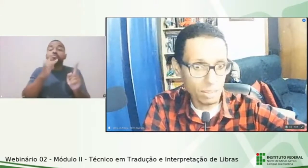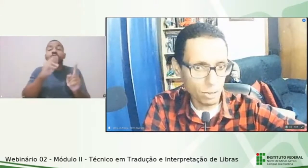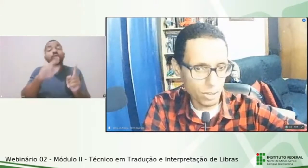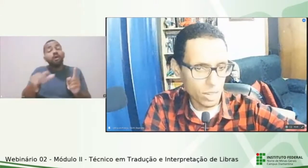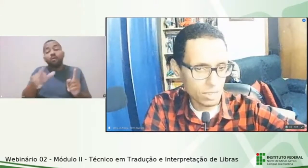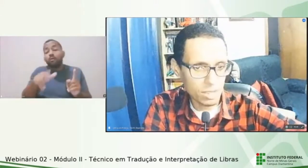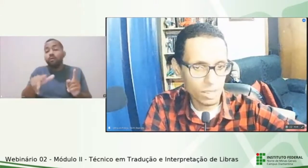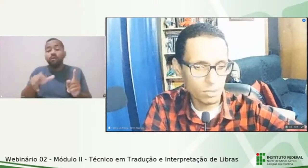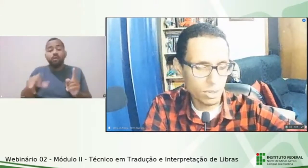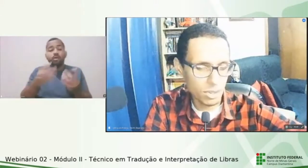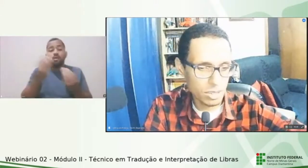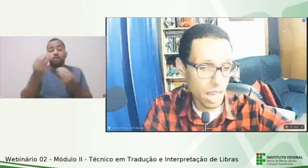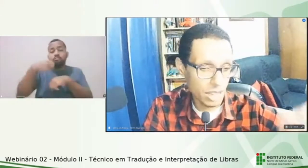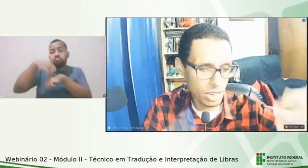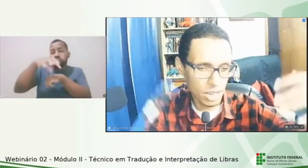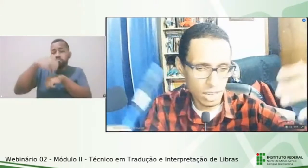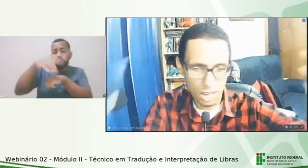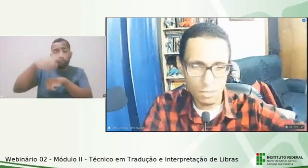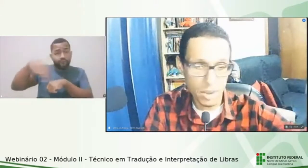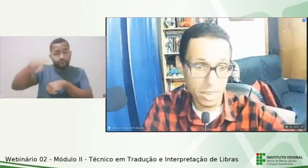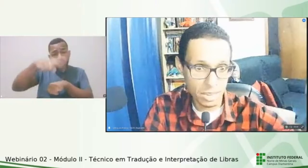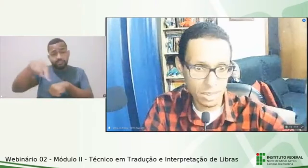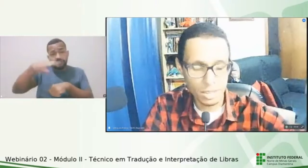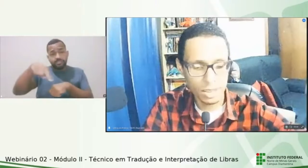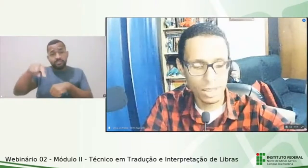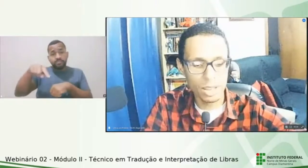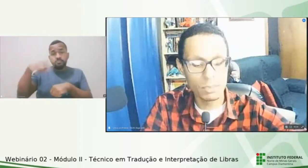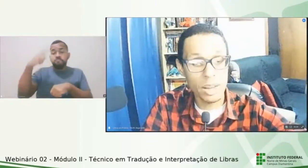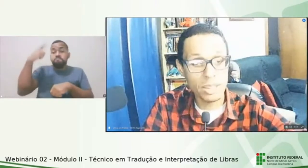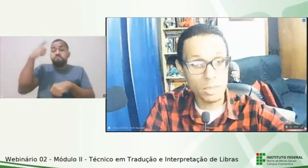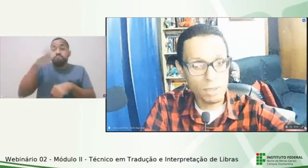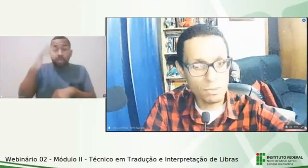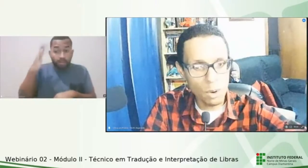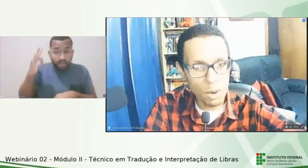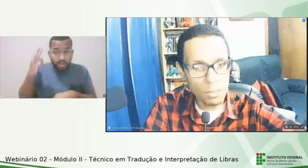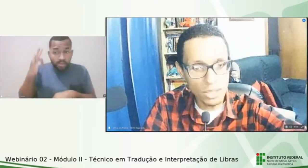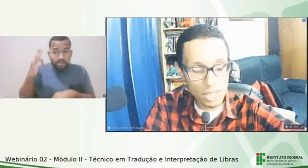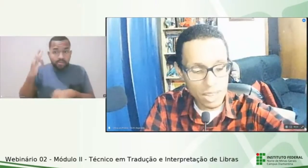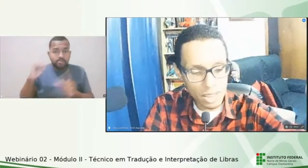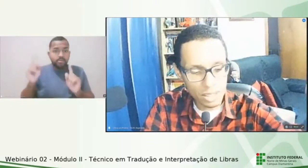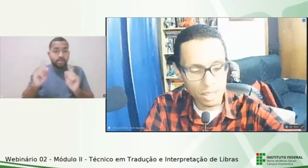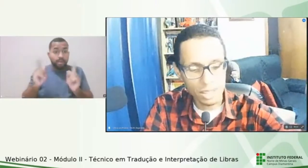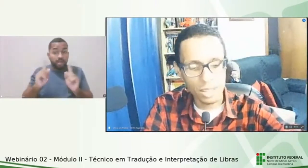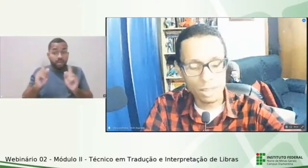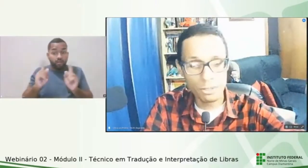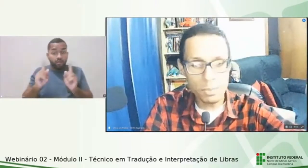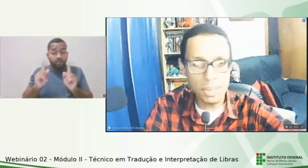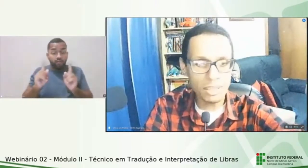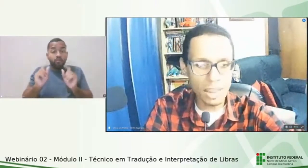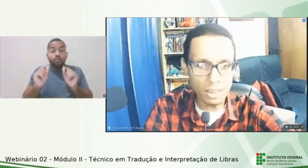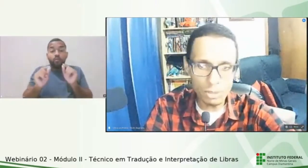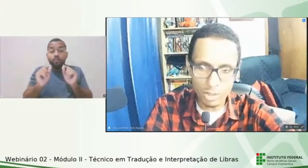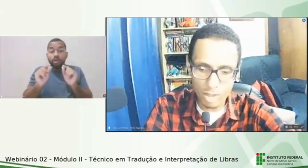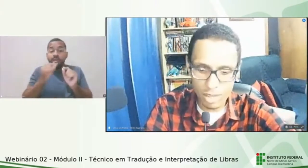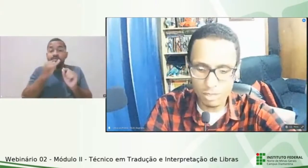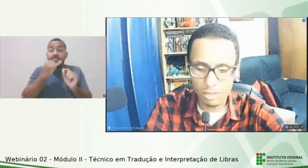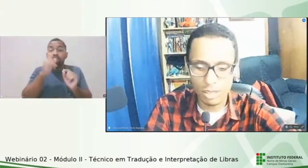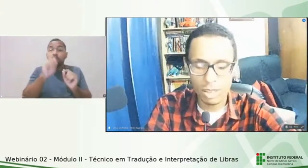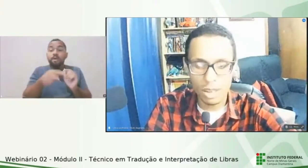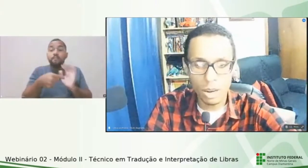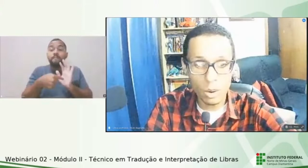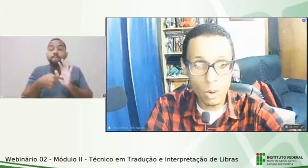fomentar em vocês que vocês adquirem amanhã, mas é uma forma de fomentar em